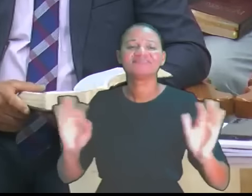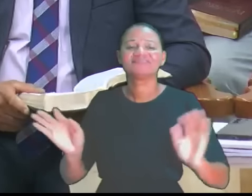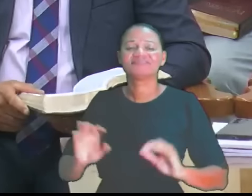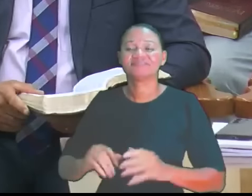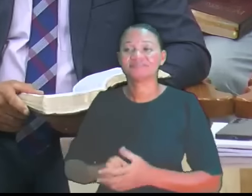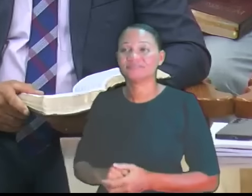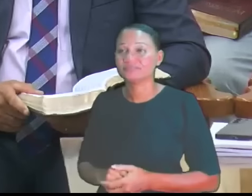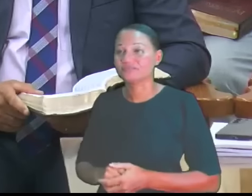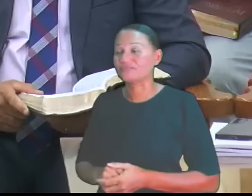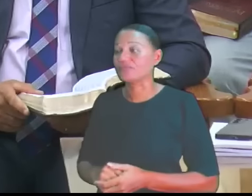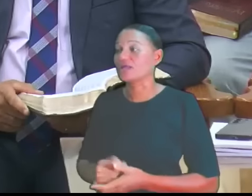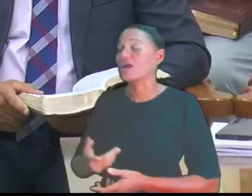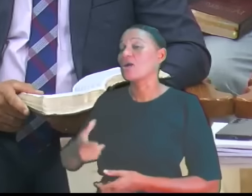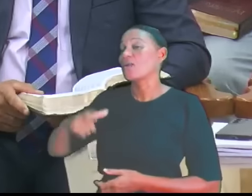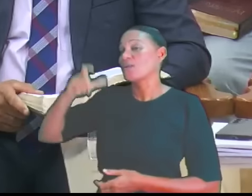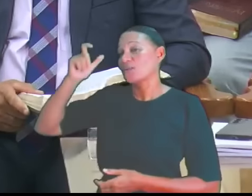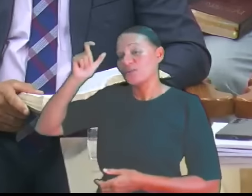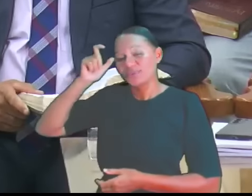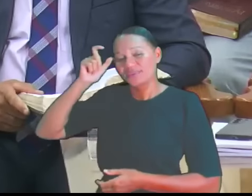O diabo fica batendo nessa tecla.